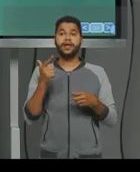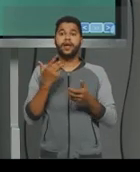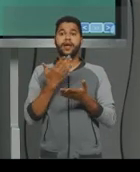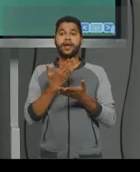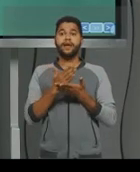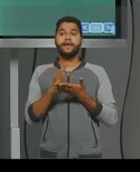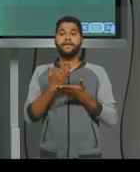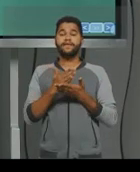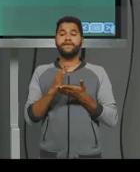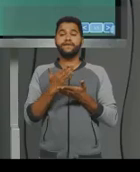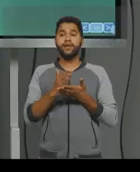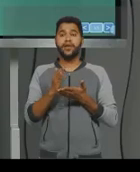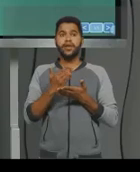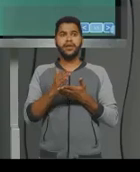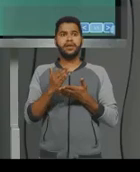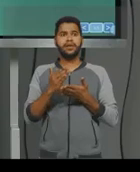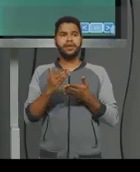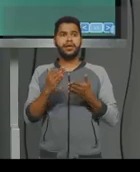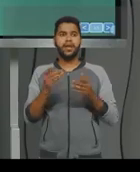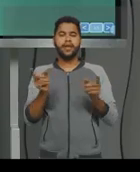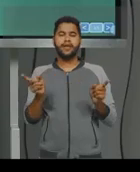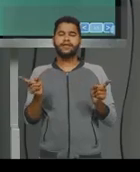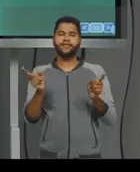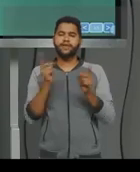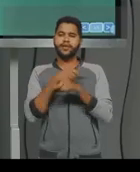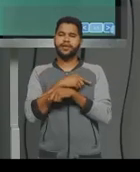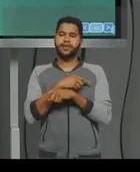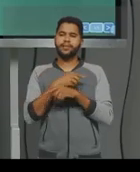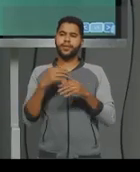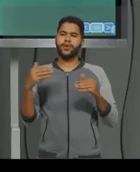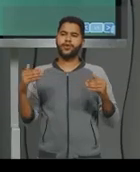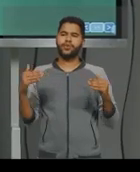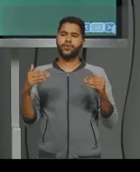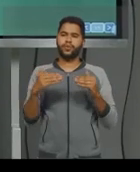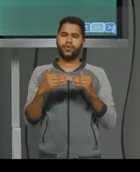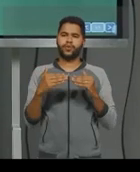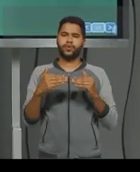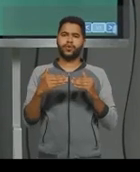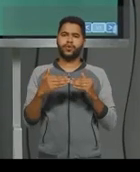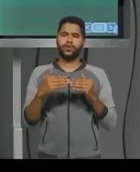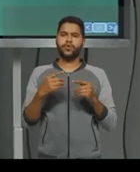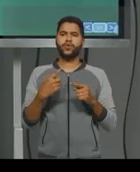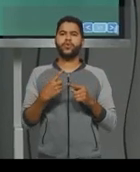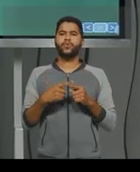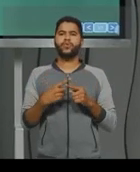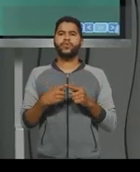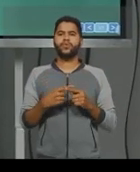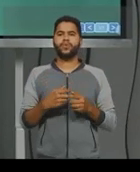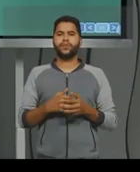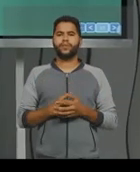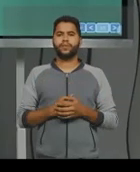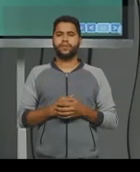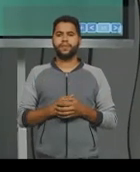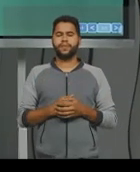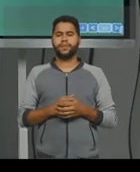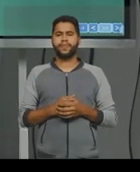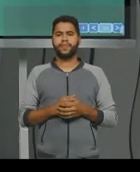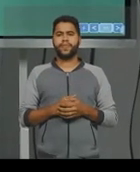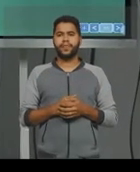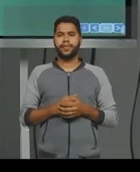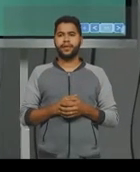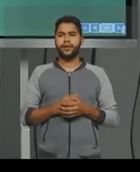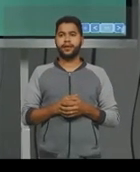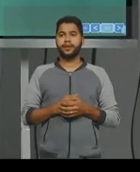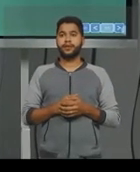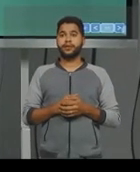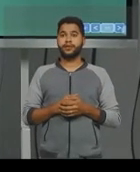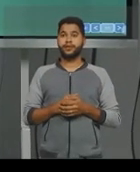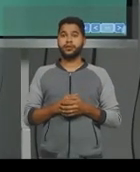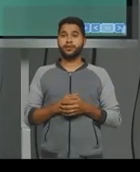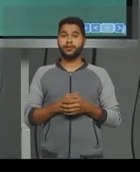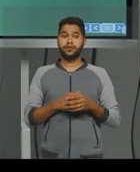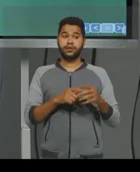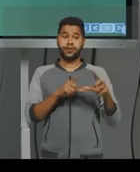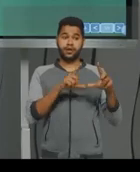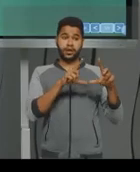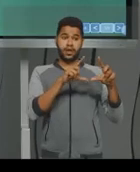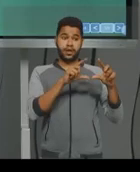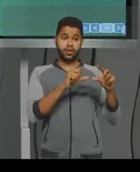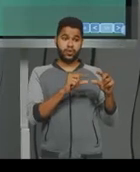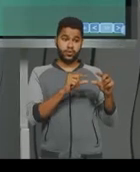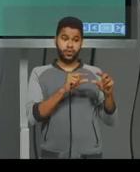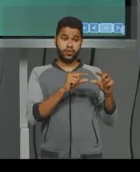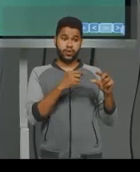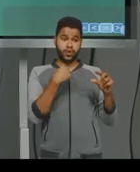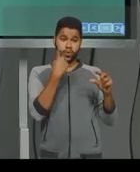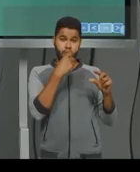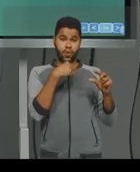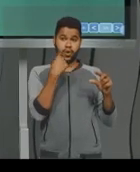você está vendo que é inversamente proporcional. Por que você está vendo que é inversamente proporcional? Porque se você reduzir o seu ritmo de